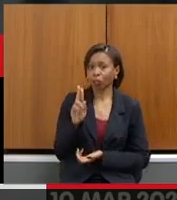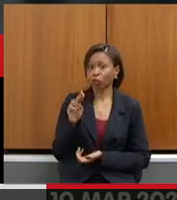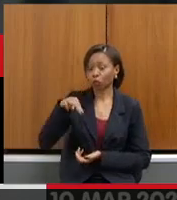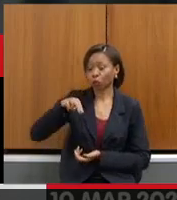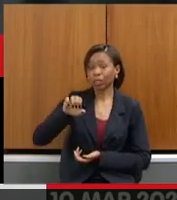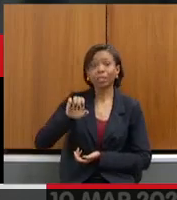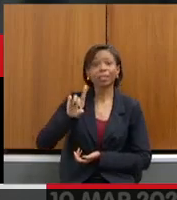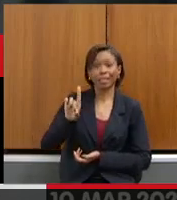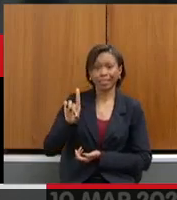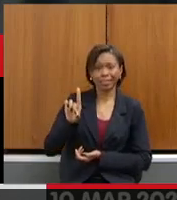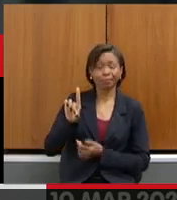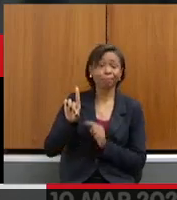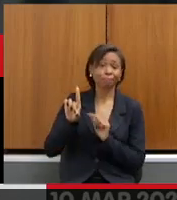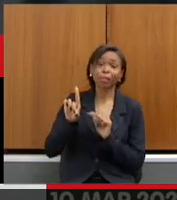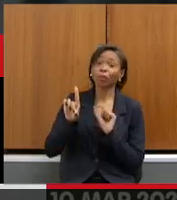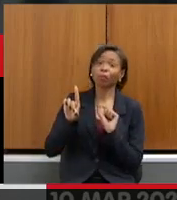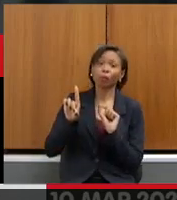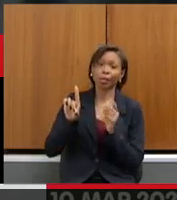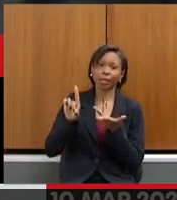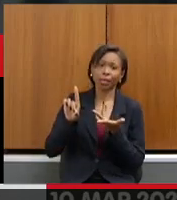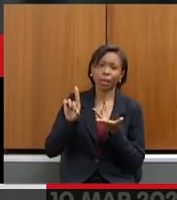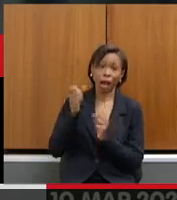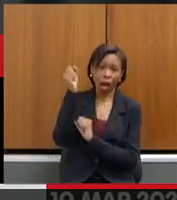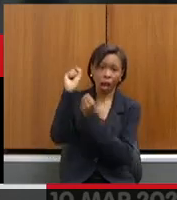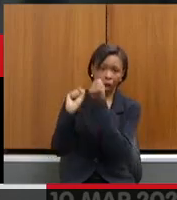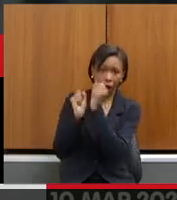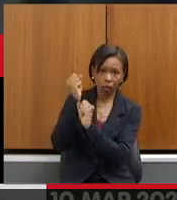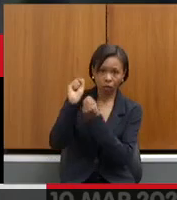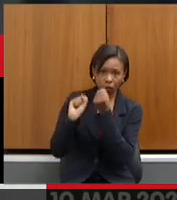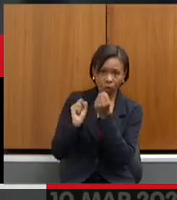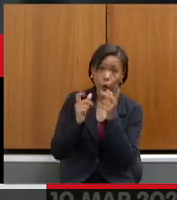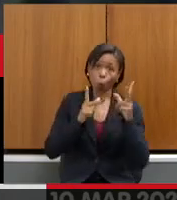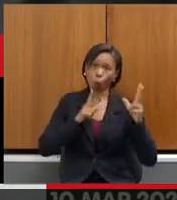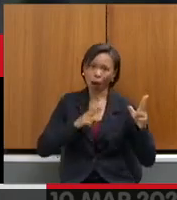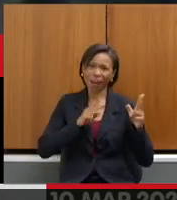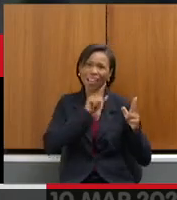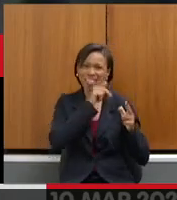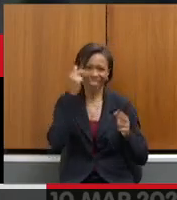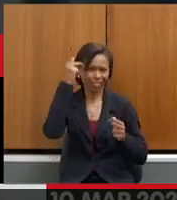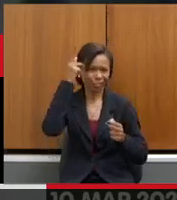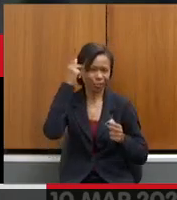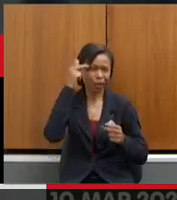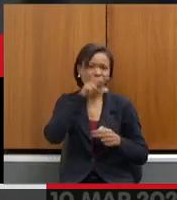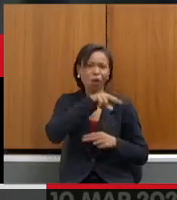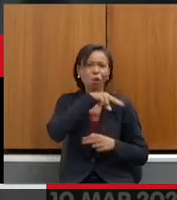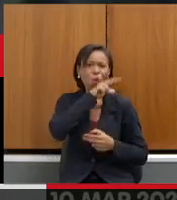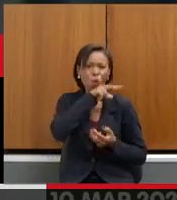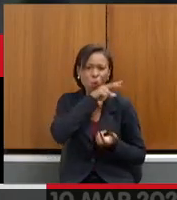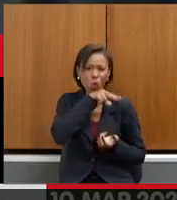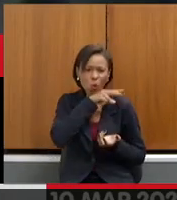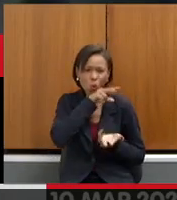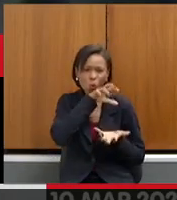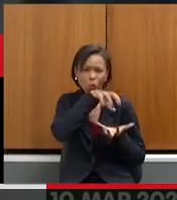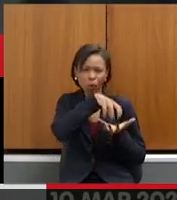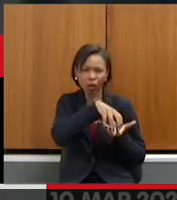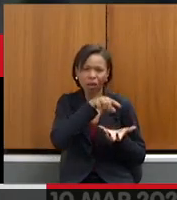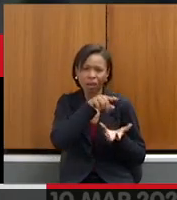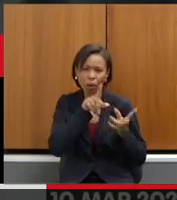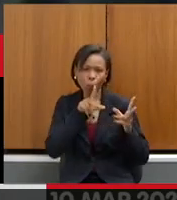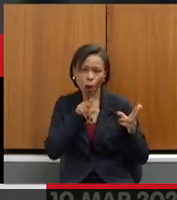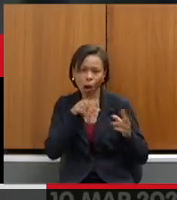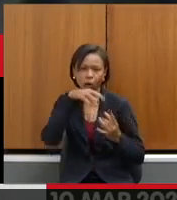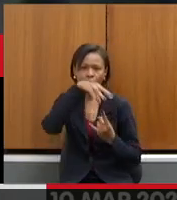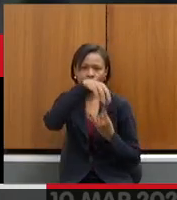não há como nós pensávamos que a fábrica da funet ela tem um porte no Butantã e o porte da da